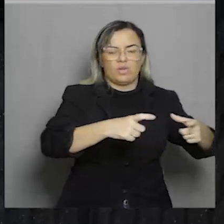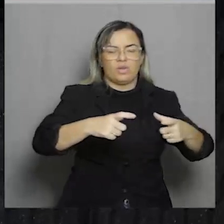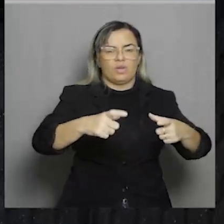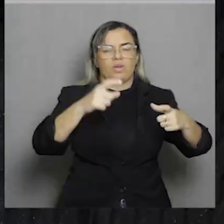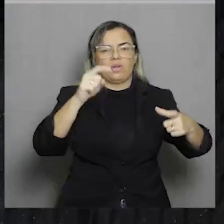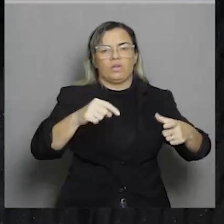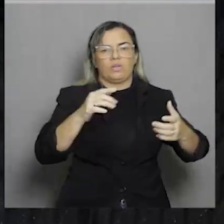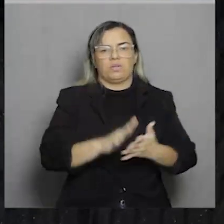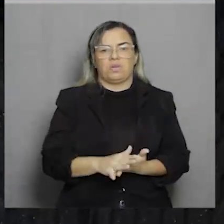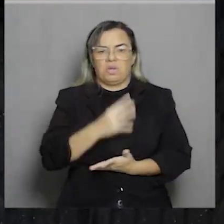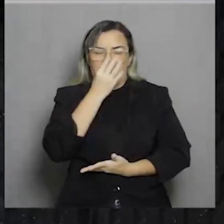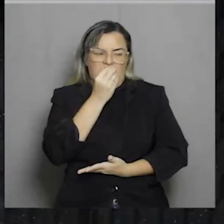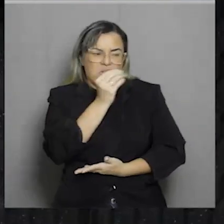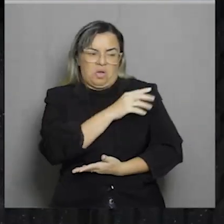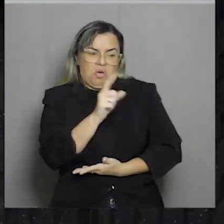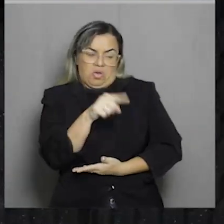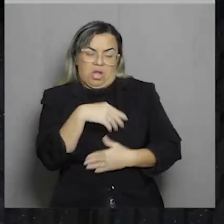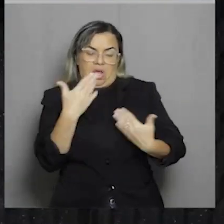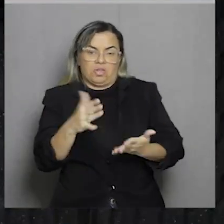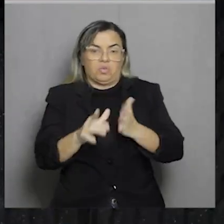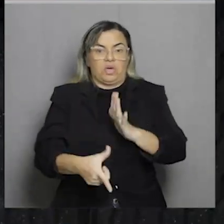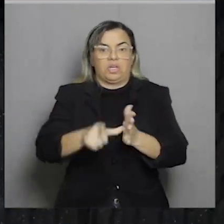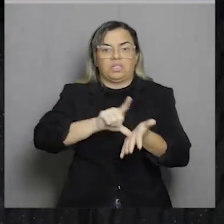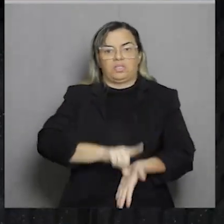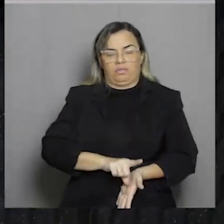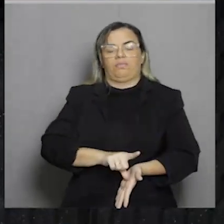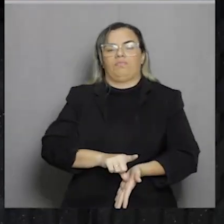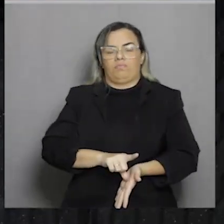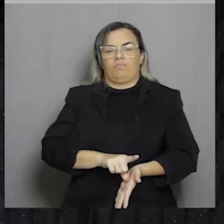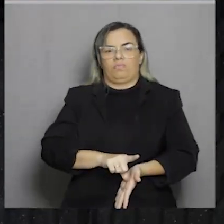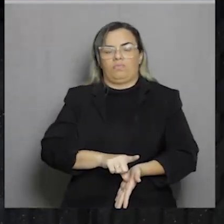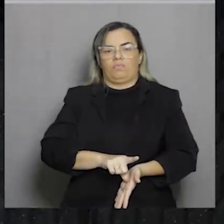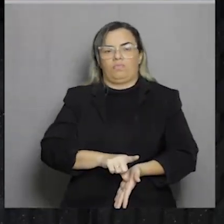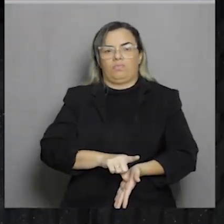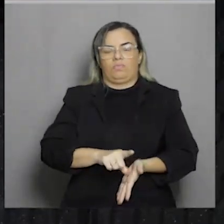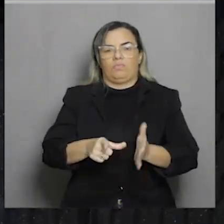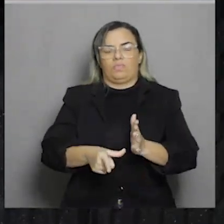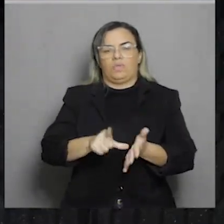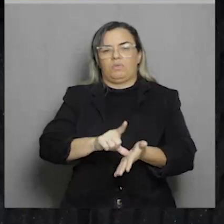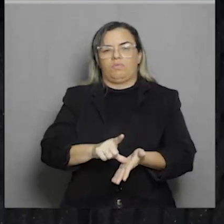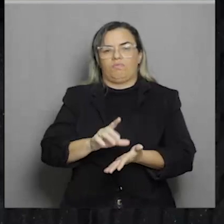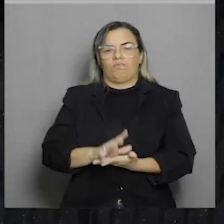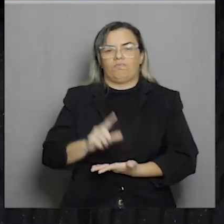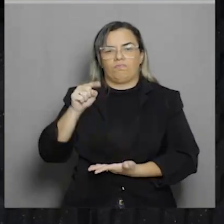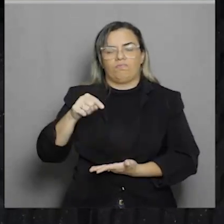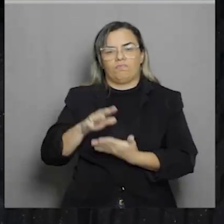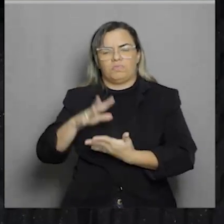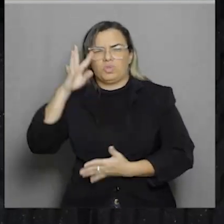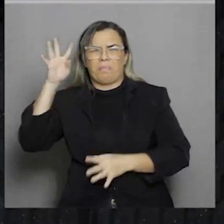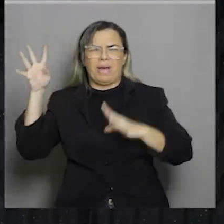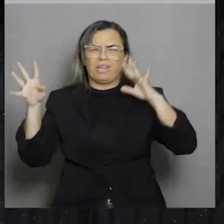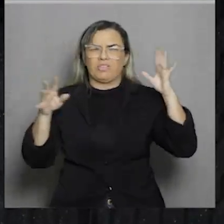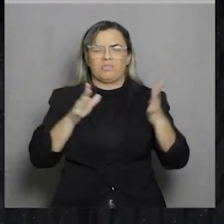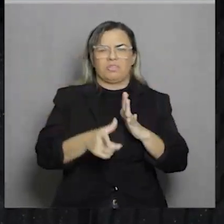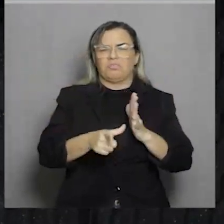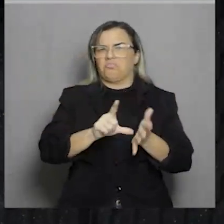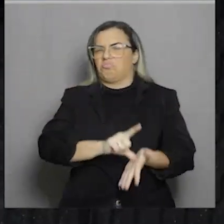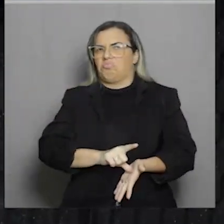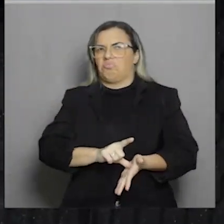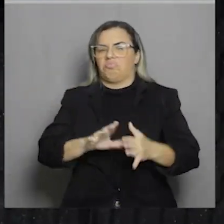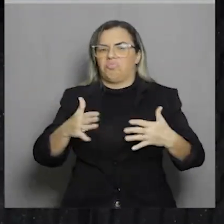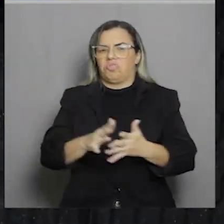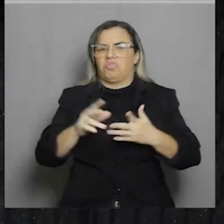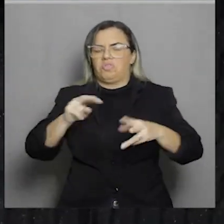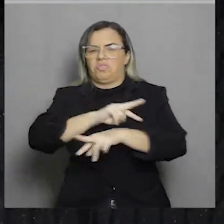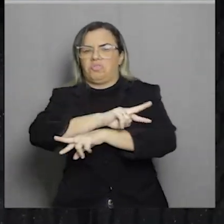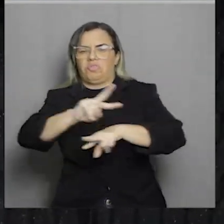então ignorados, né? Eu diria, no imaginário de milhares,